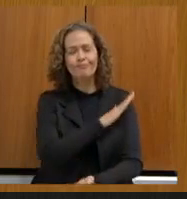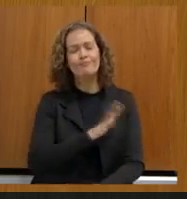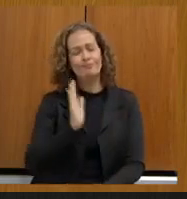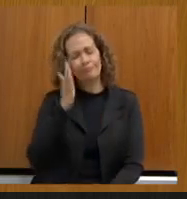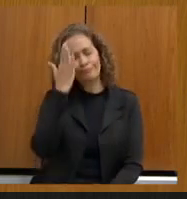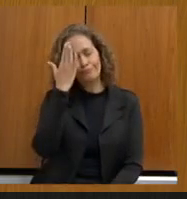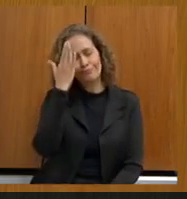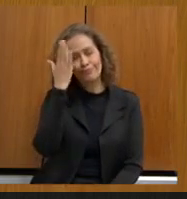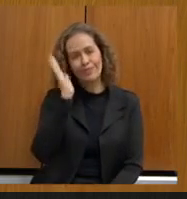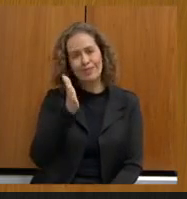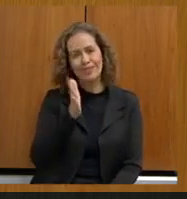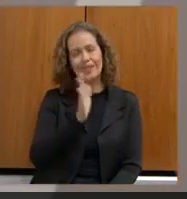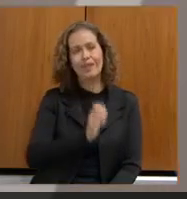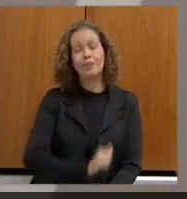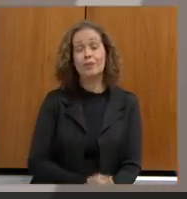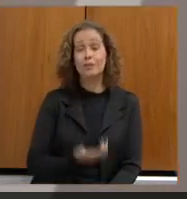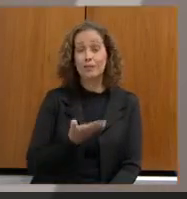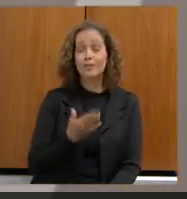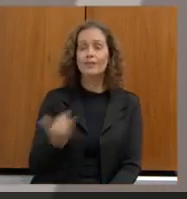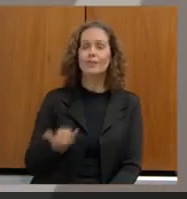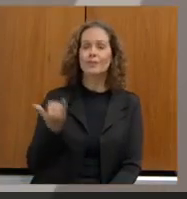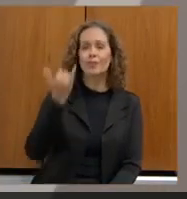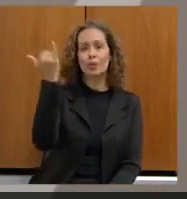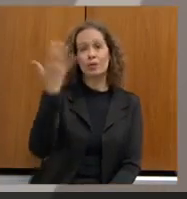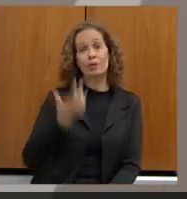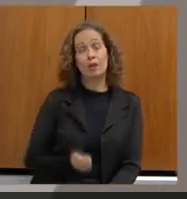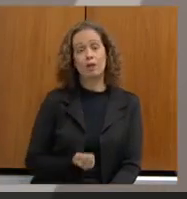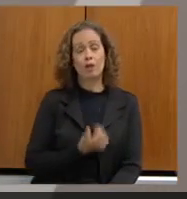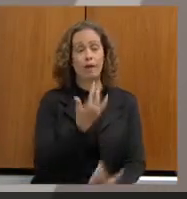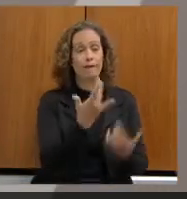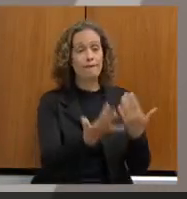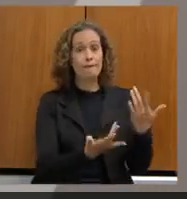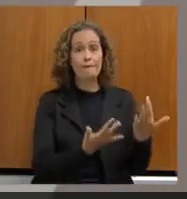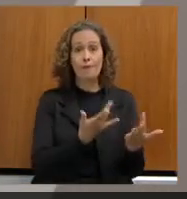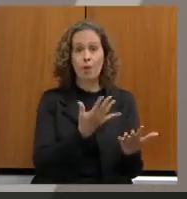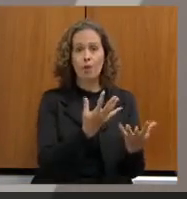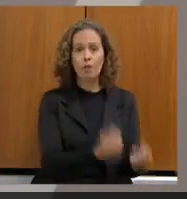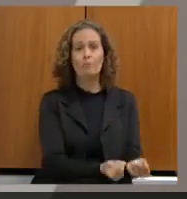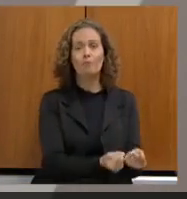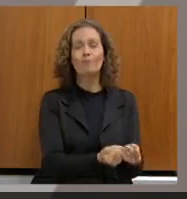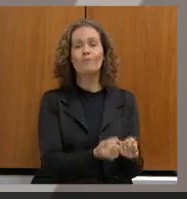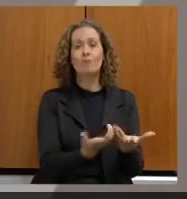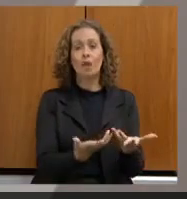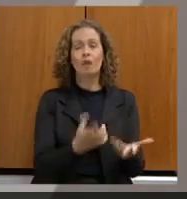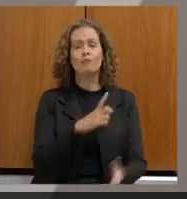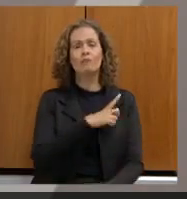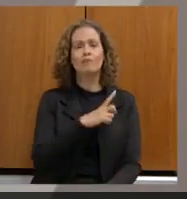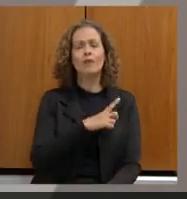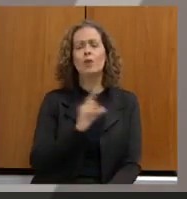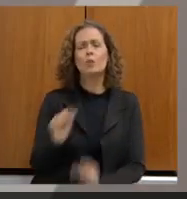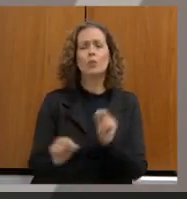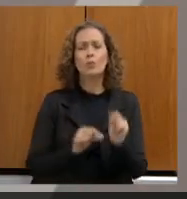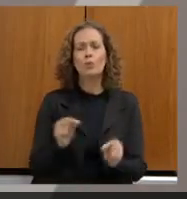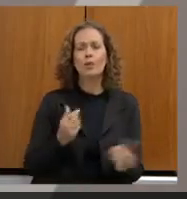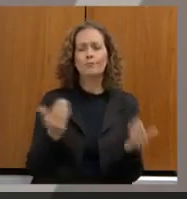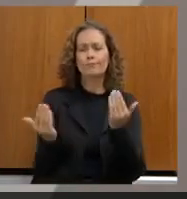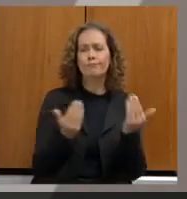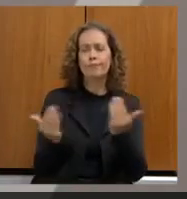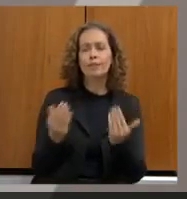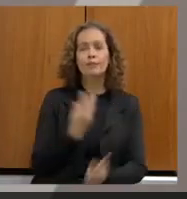apagar fogo isso é importante que Aonde se Apaga o fogo Brota a vida Brota a esperança